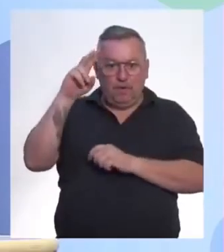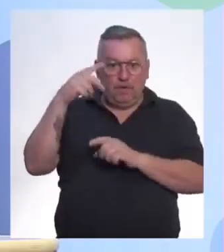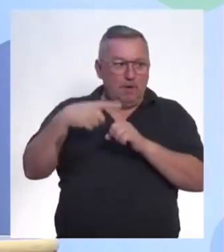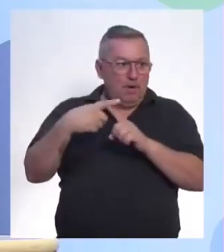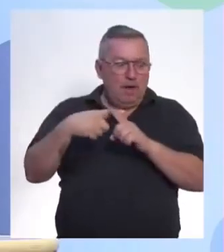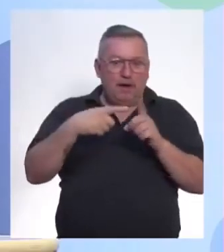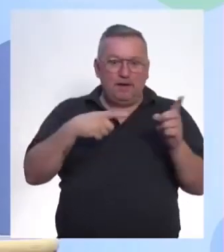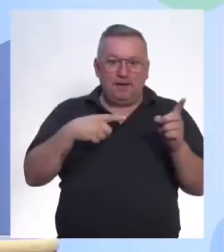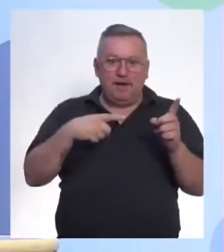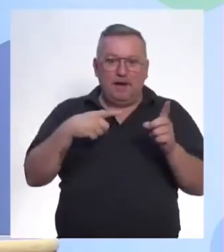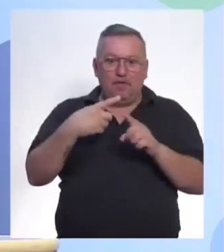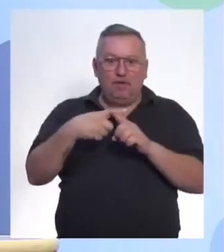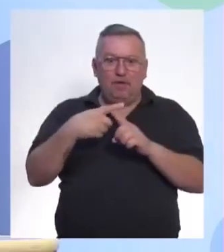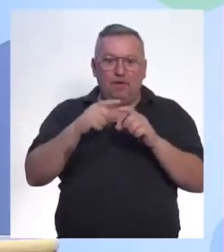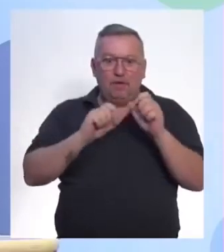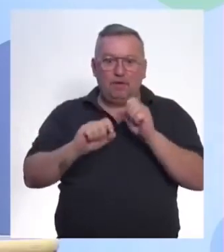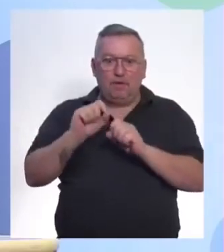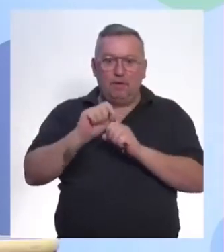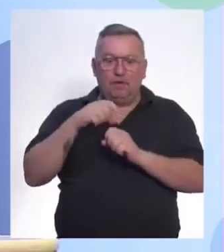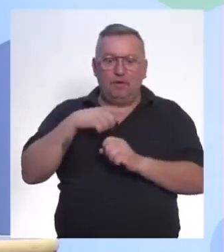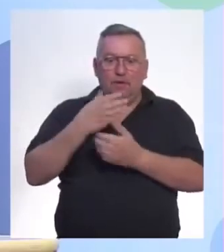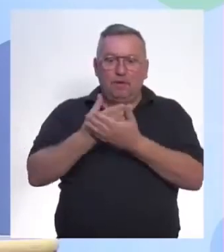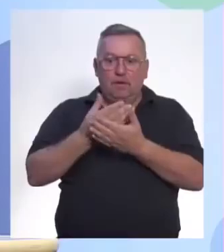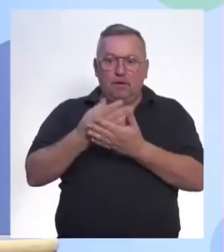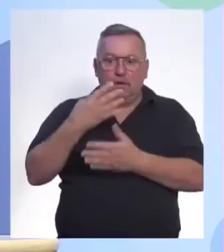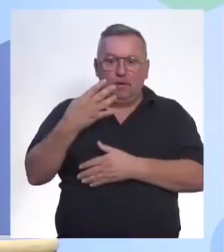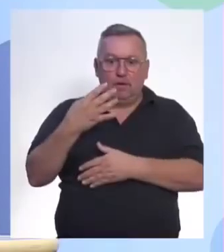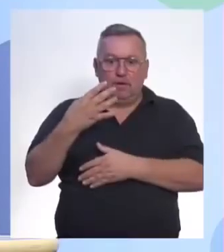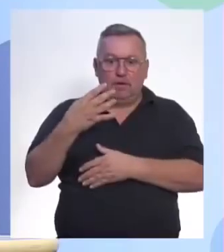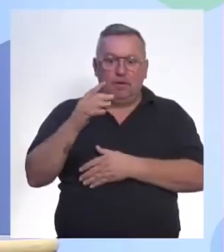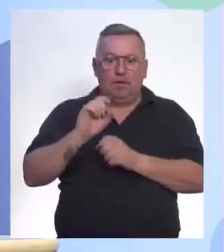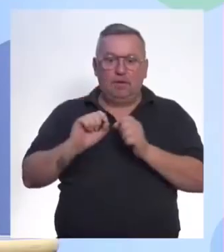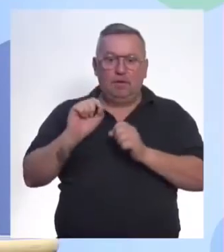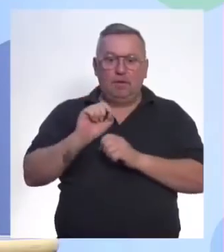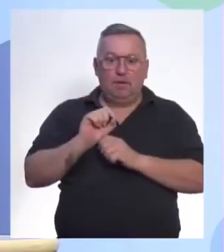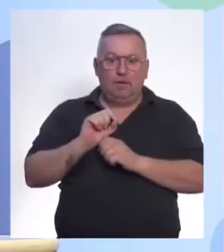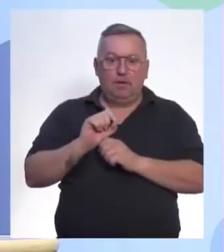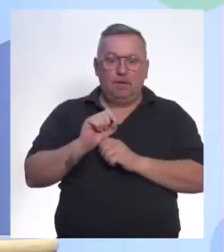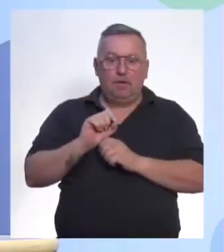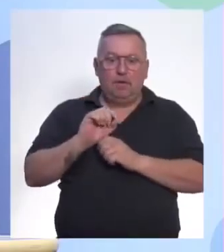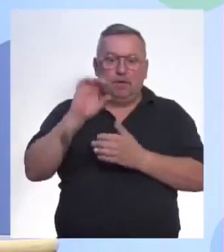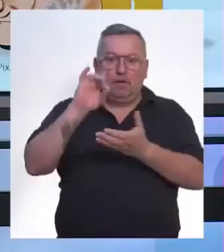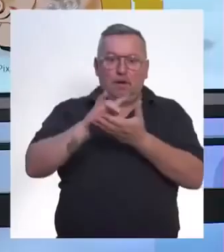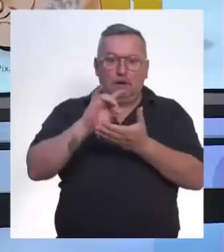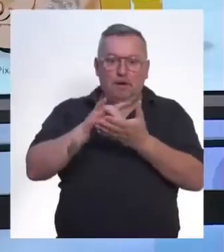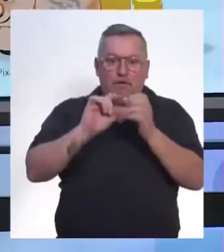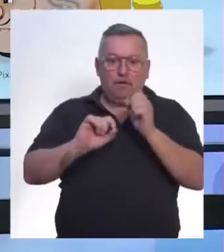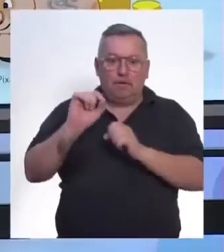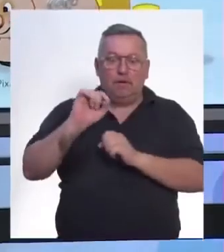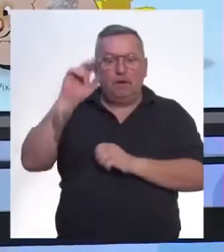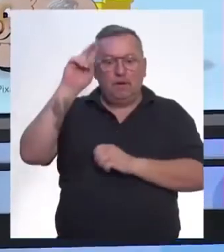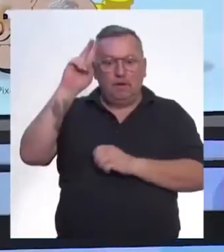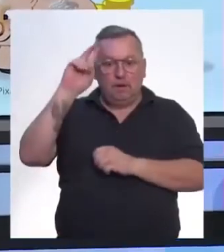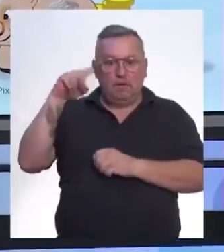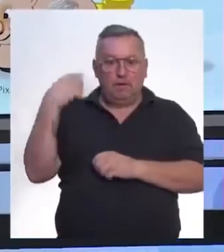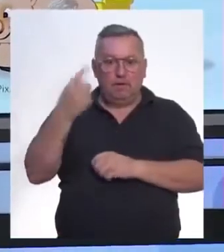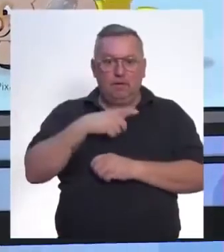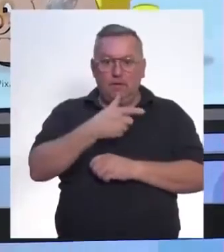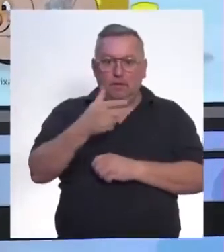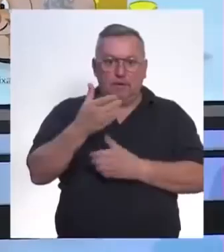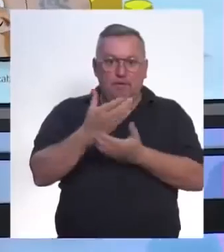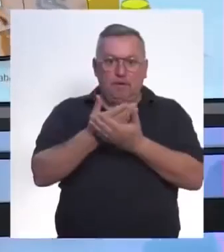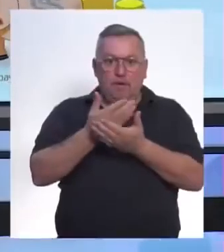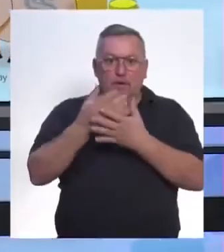não é aula 3, é aula 4, que eles estão questionando. E aí? Gente, na realidade é o seguinte, tá? Lembra que ontem não teve aula